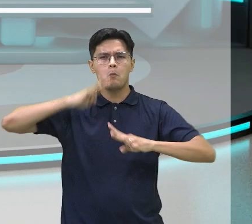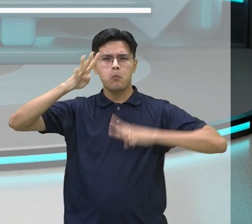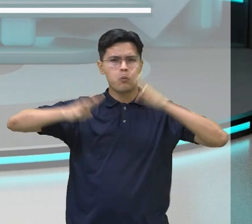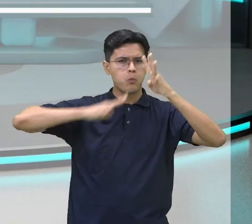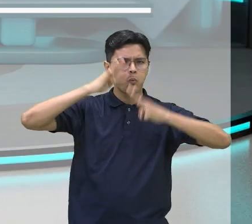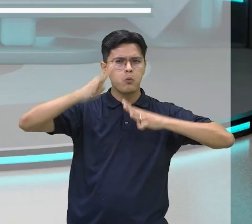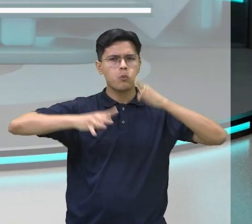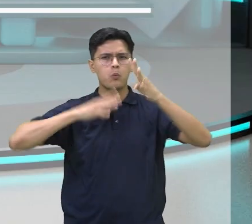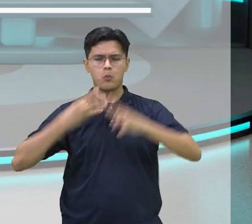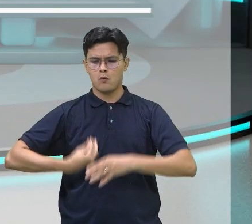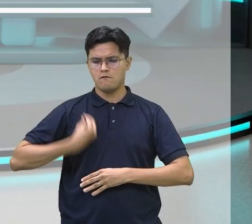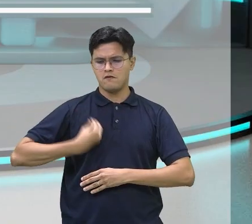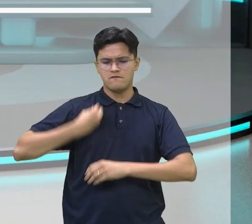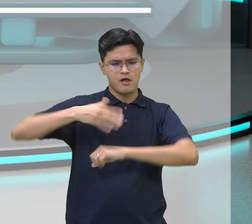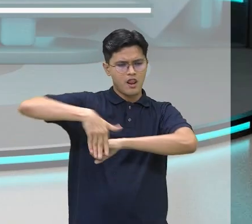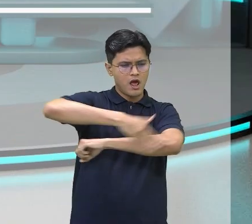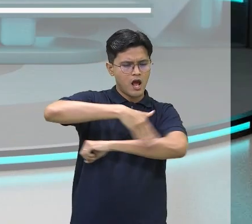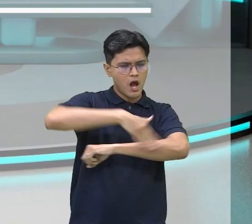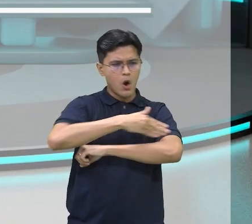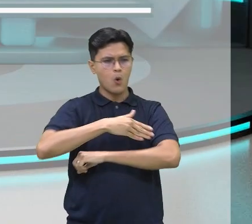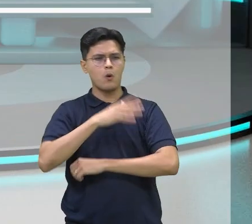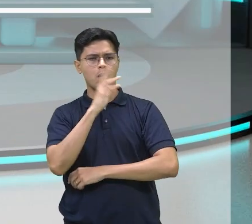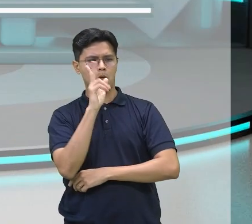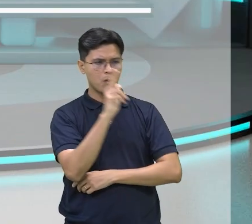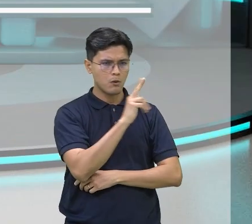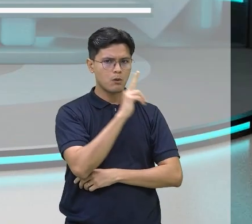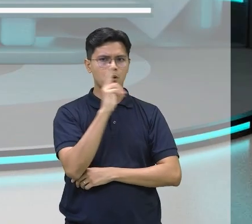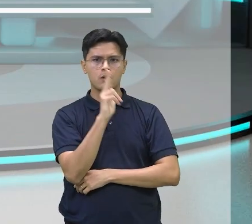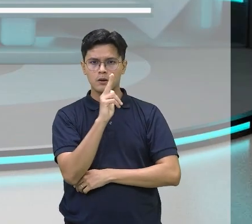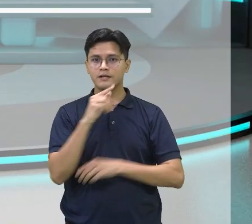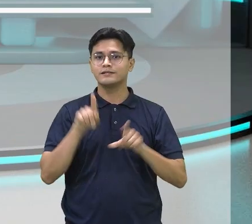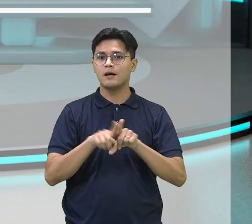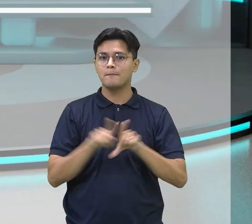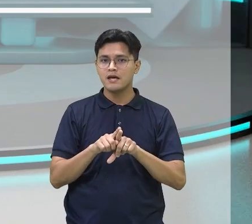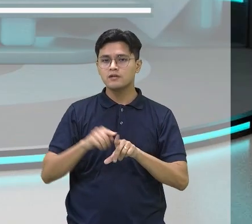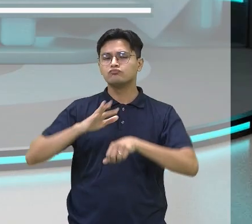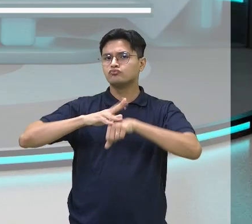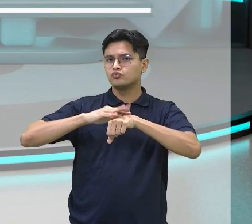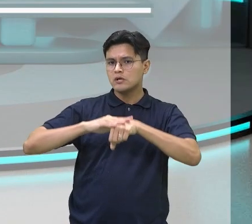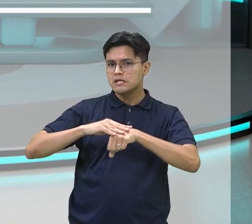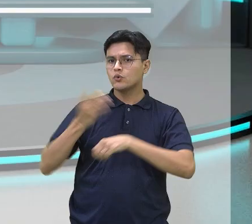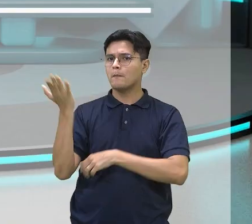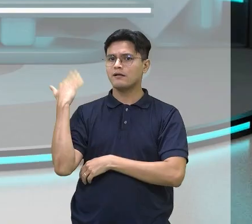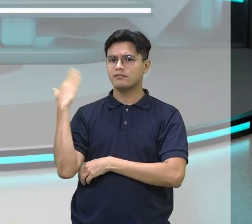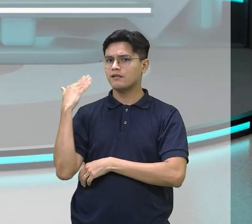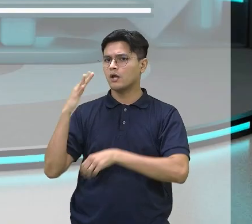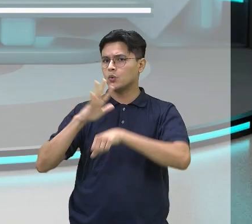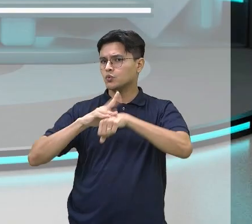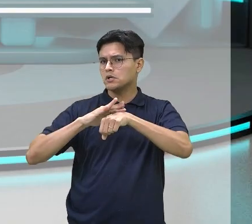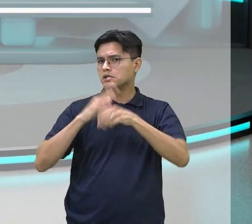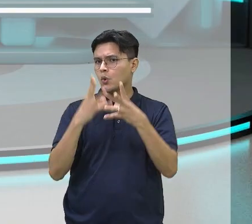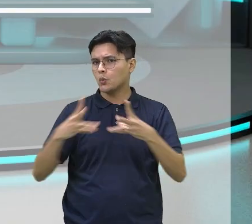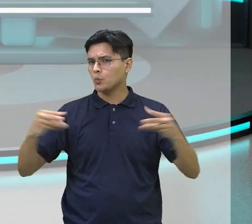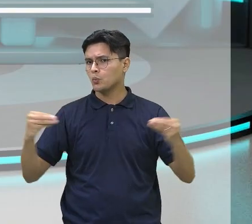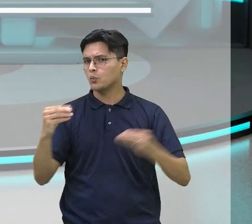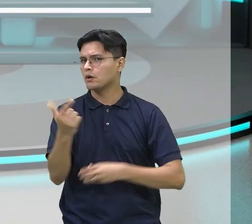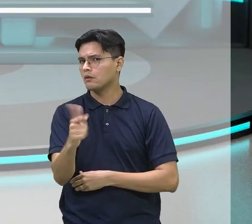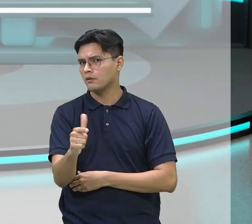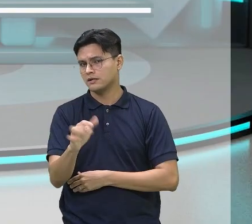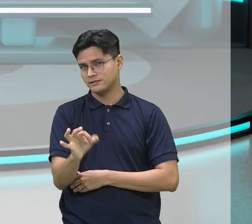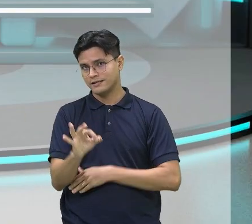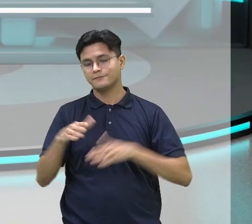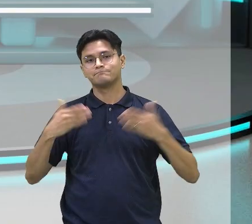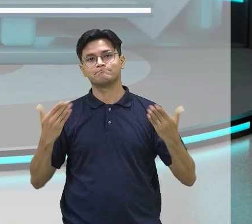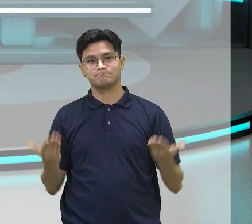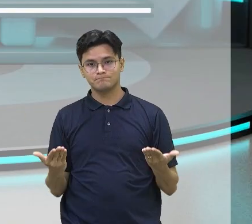na época não tinha cura, né? Então, eles morriam muito de tuberculose. Esse mal do século era exatamente a morte